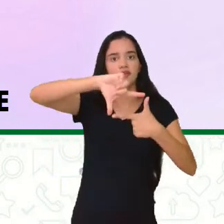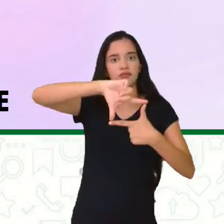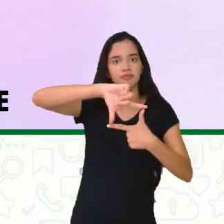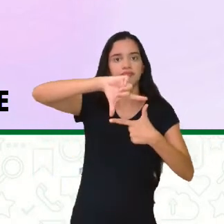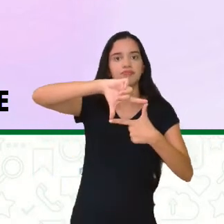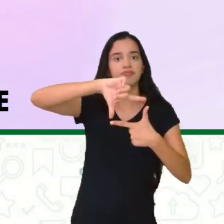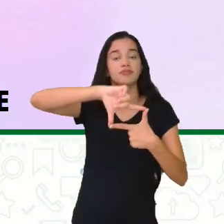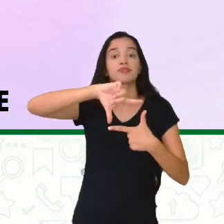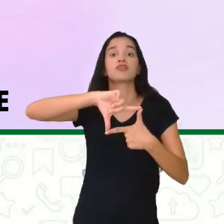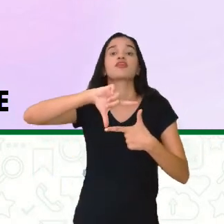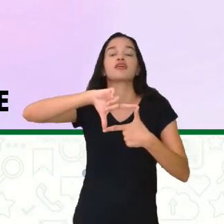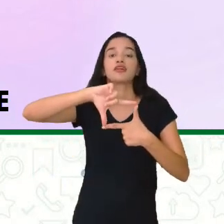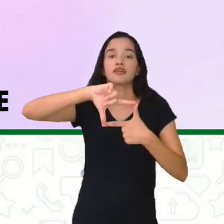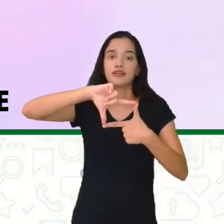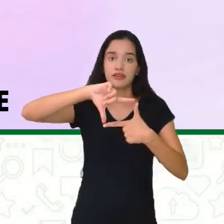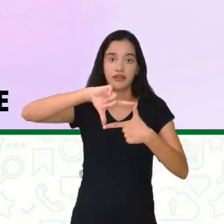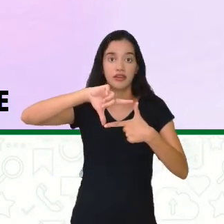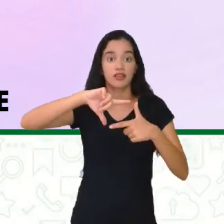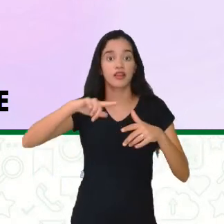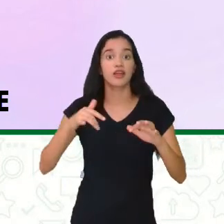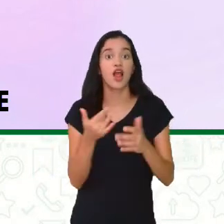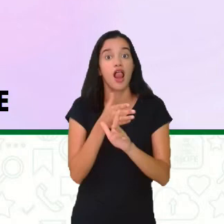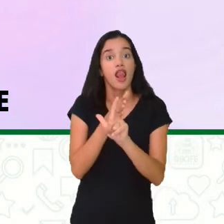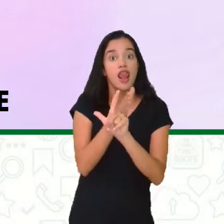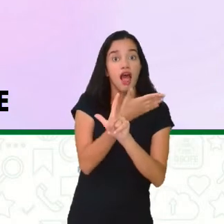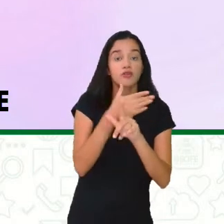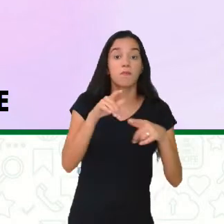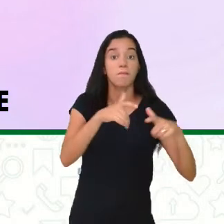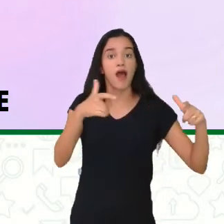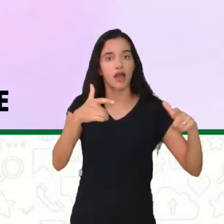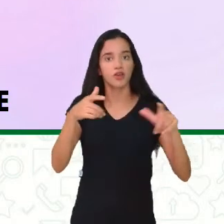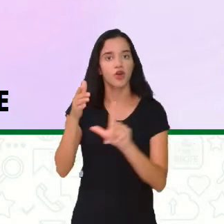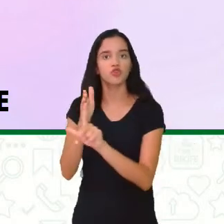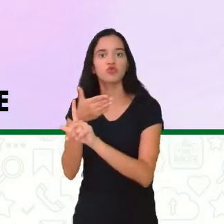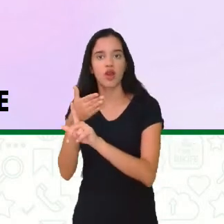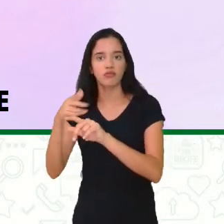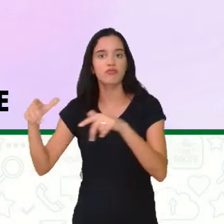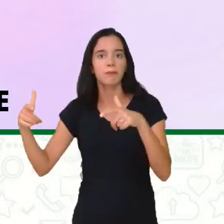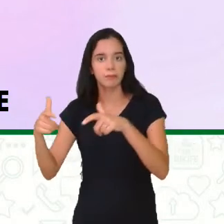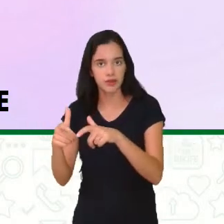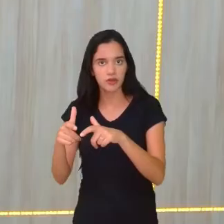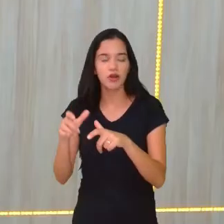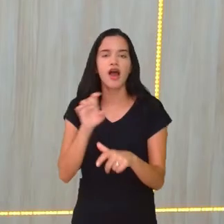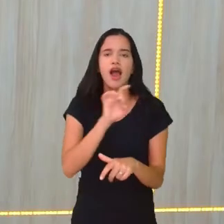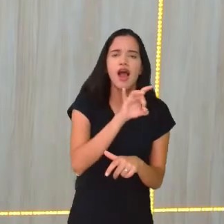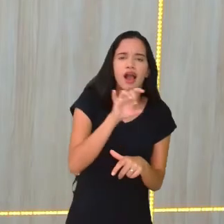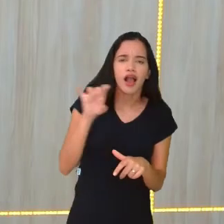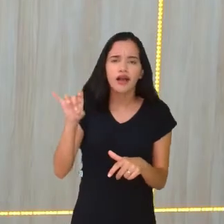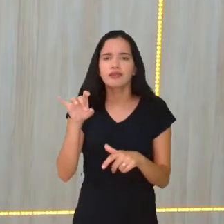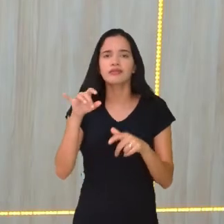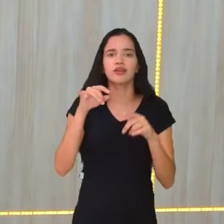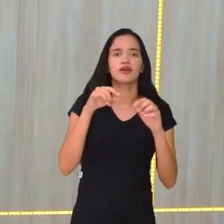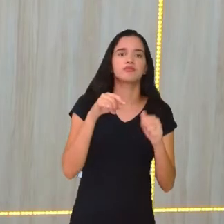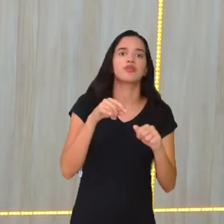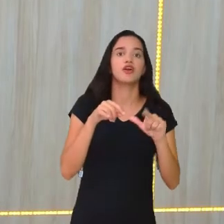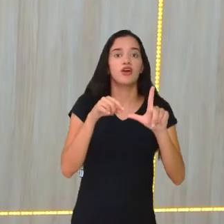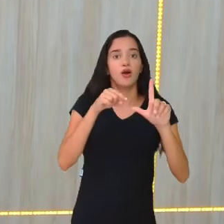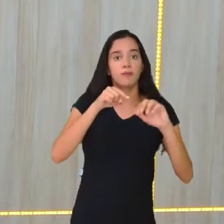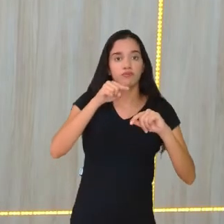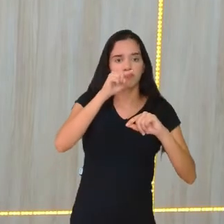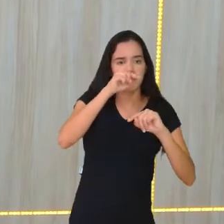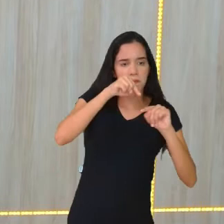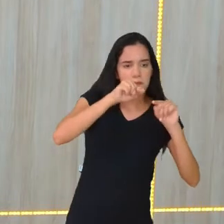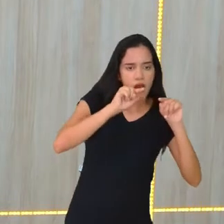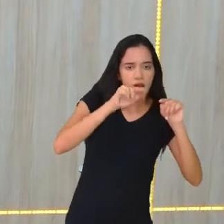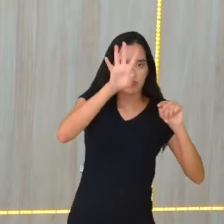onde você tem dois lados maiores e dois lados menores, né? E que cada setinha daquela equivale